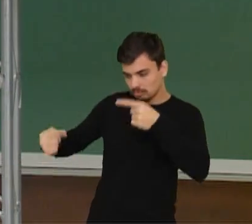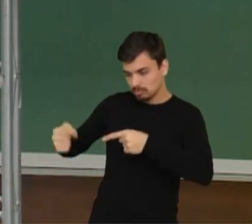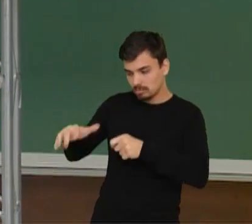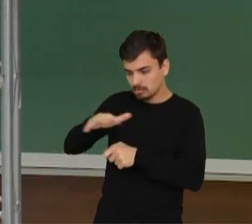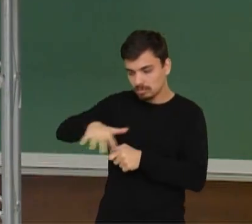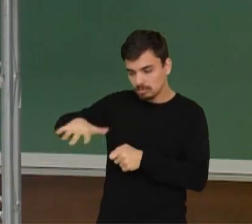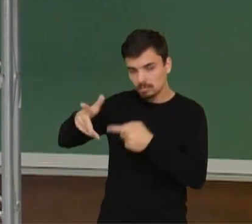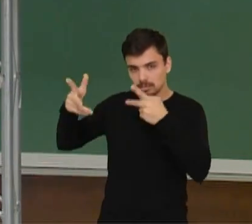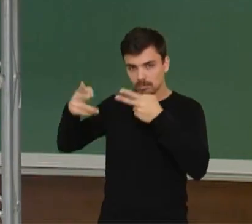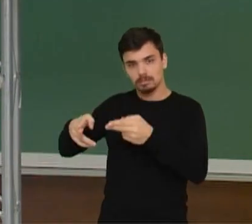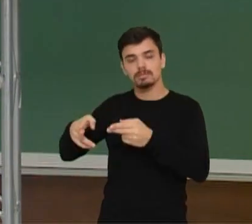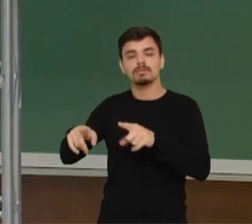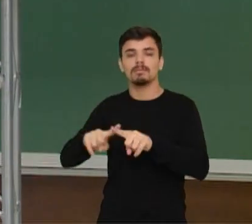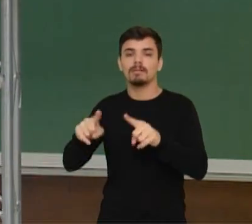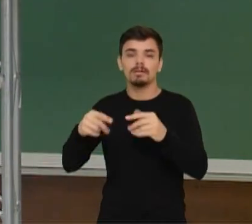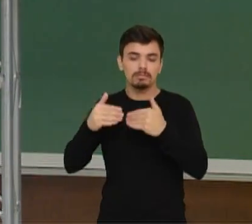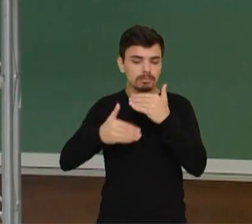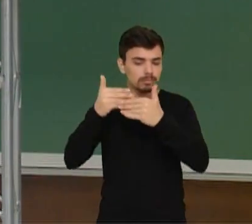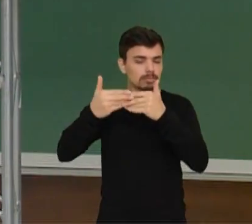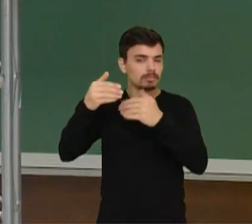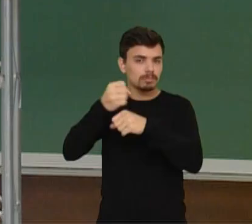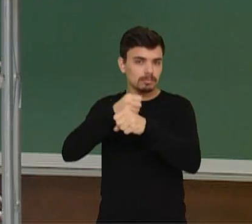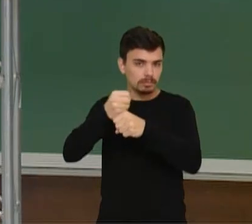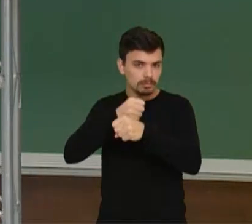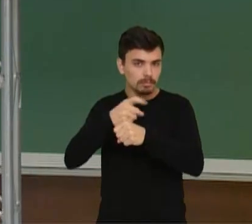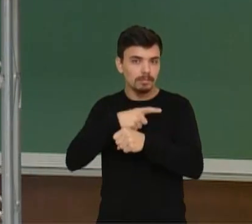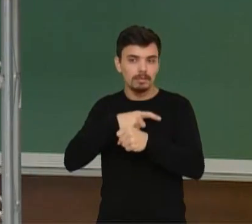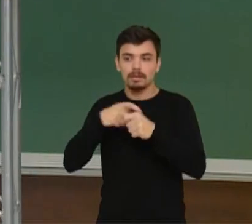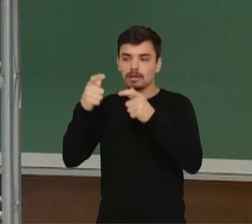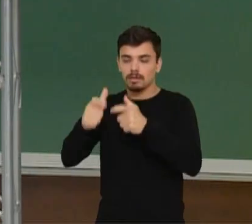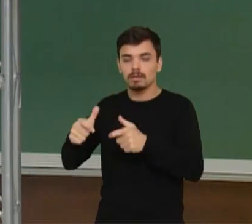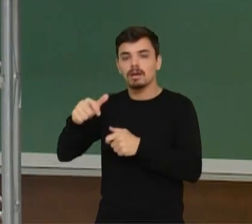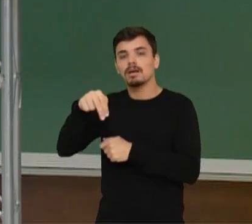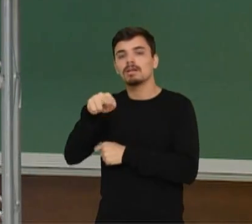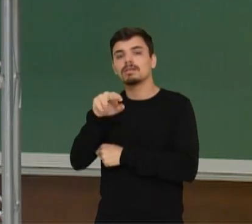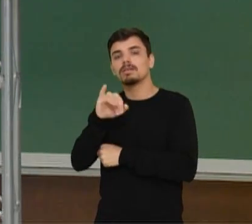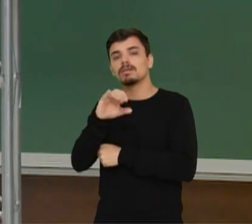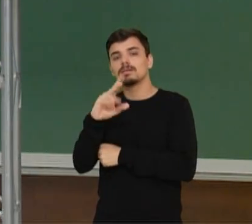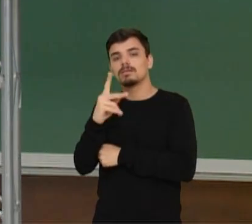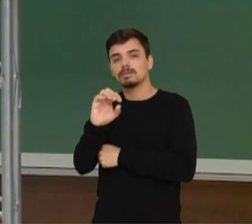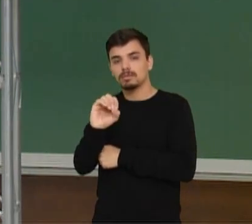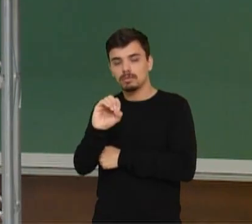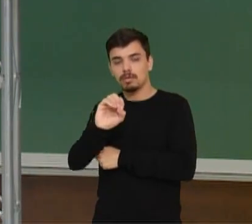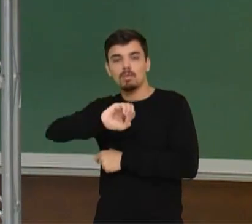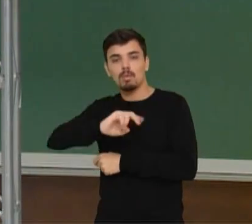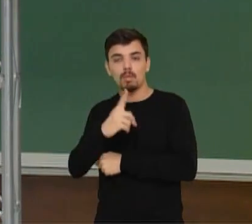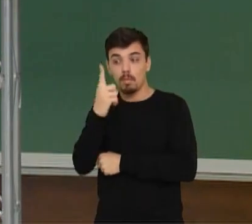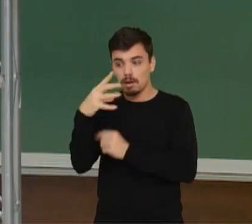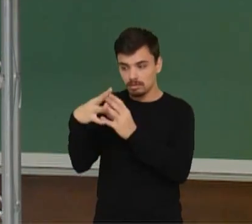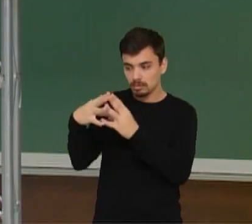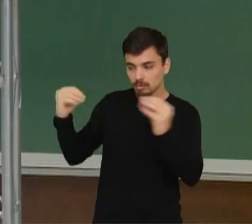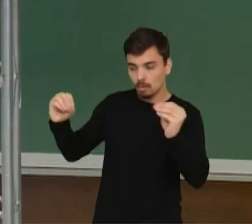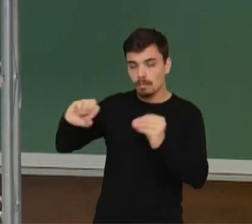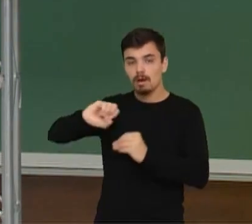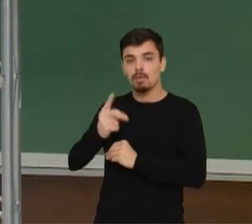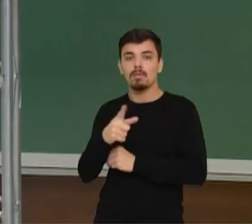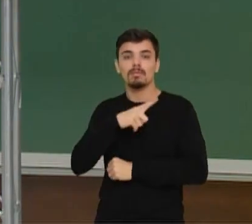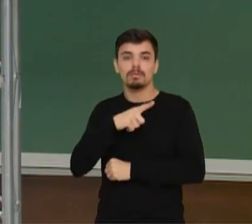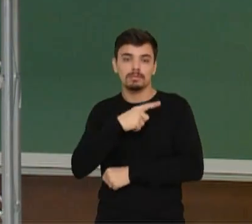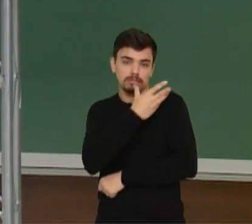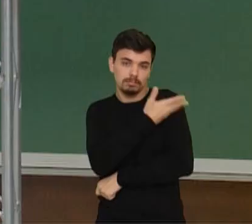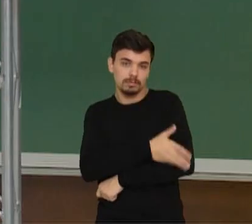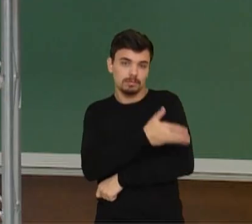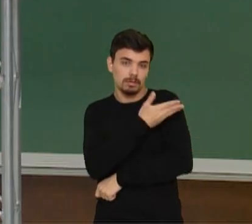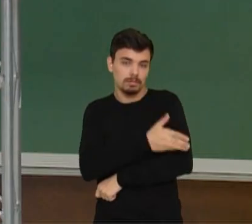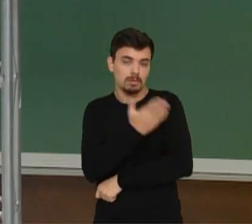ambiente. Então, com o passar do tempo, ou elas vão ter que ocupar ambientes diferentes, ou uma delas vai acabar sendo extinta, ou elas vão ter que começar a comer